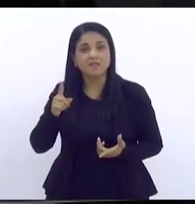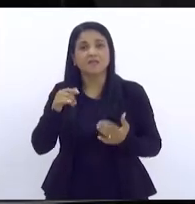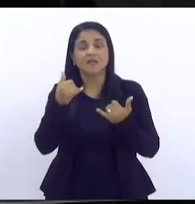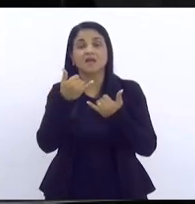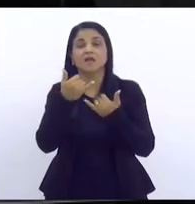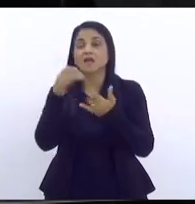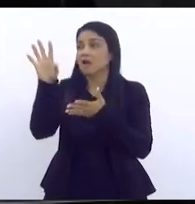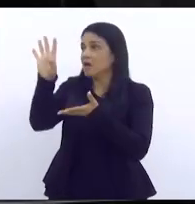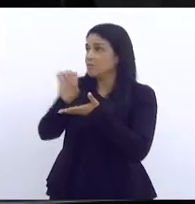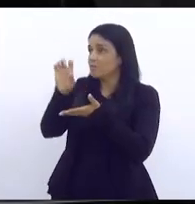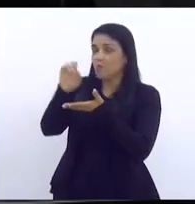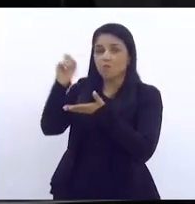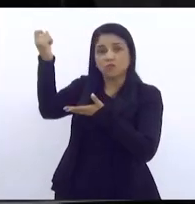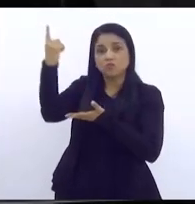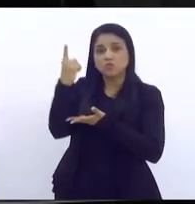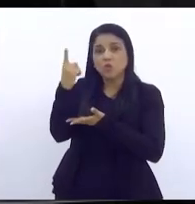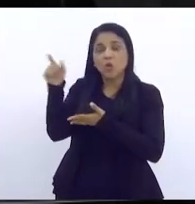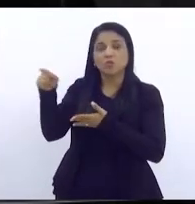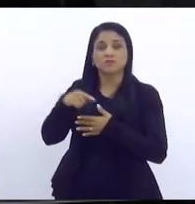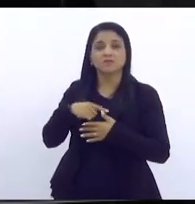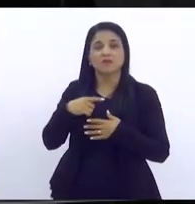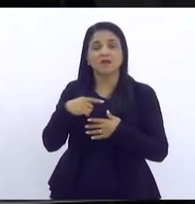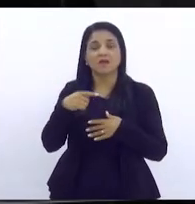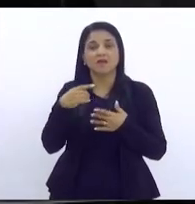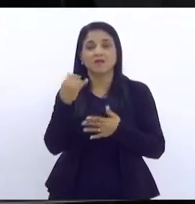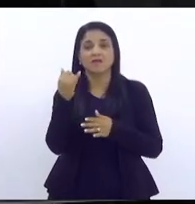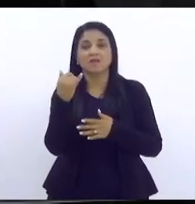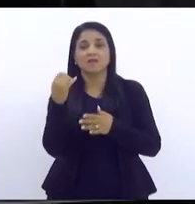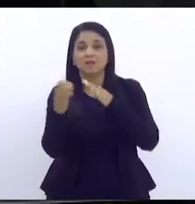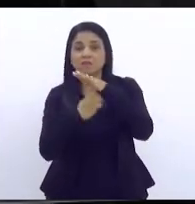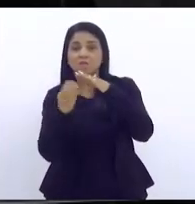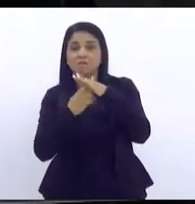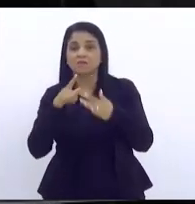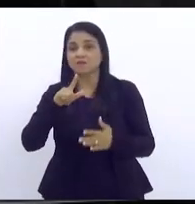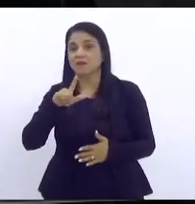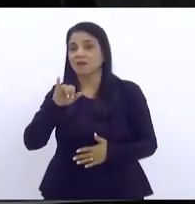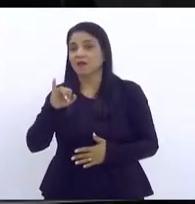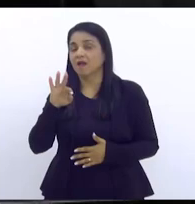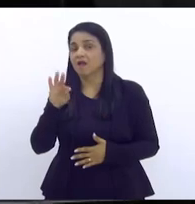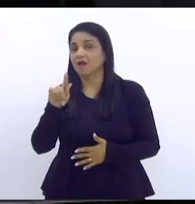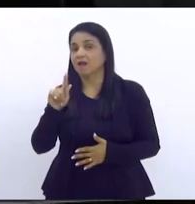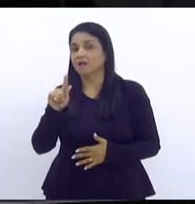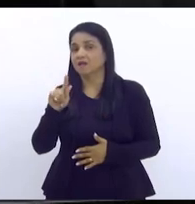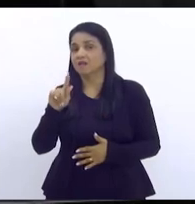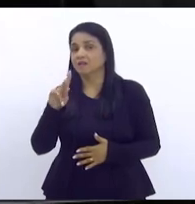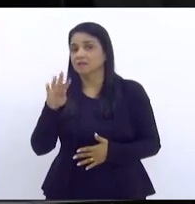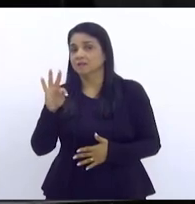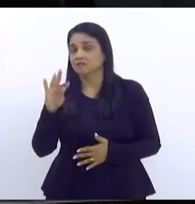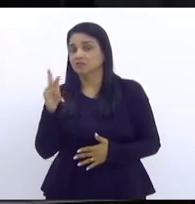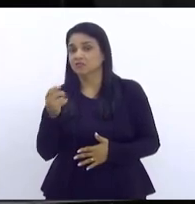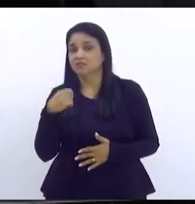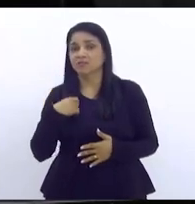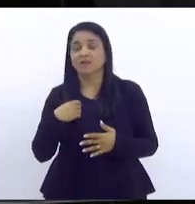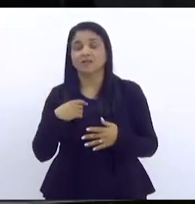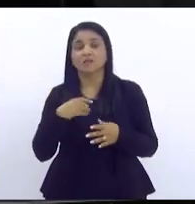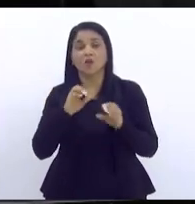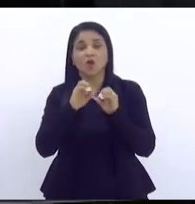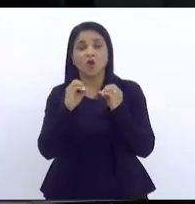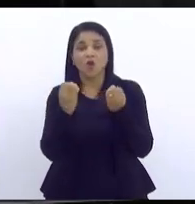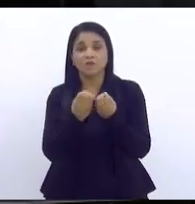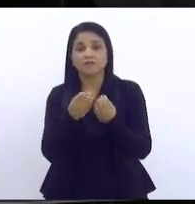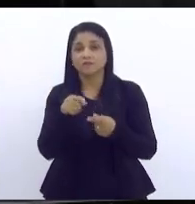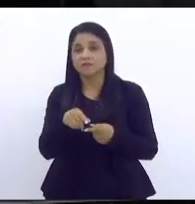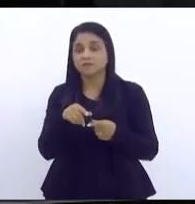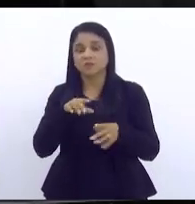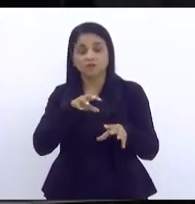solar da empresa Light Cadê a oficina de formação do